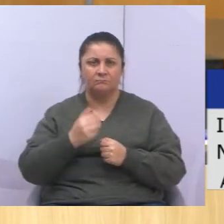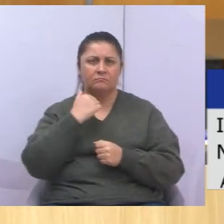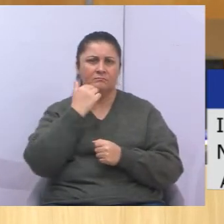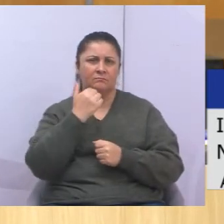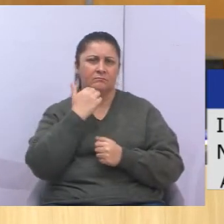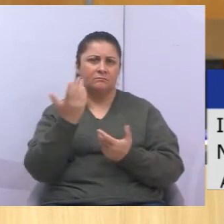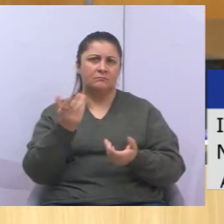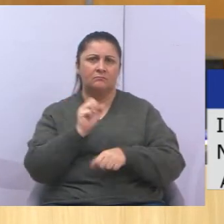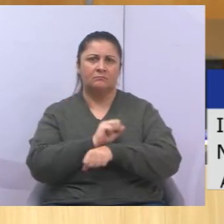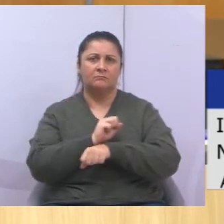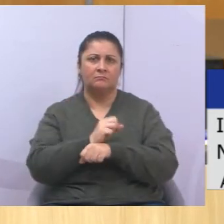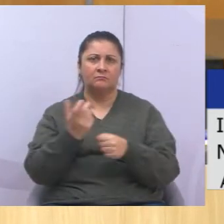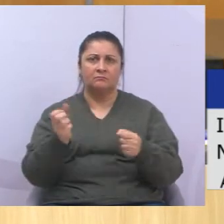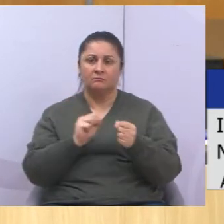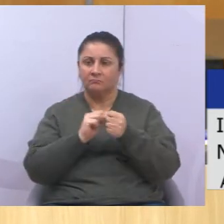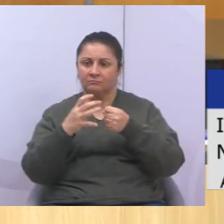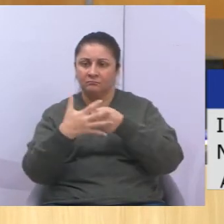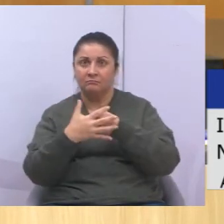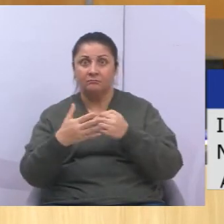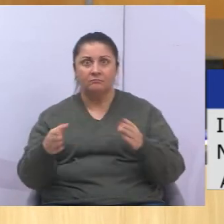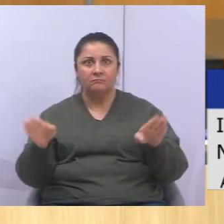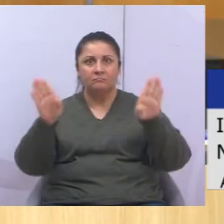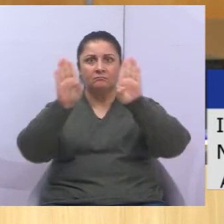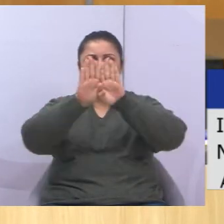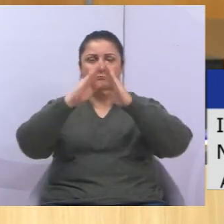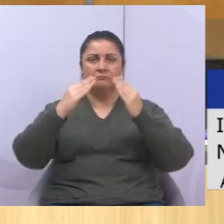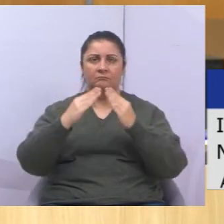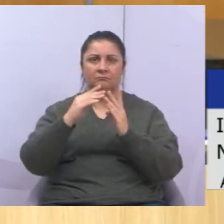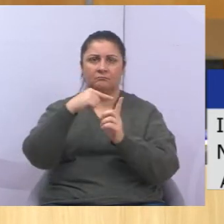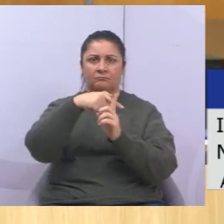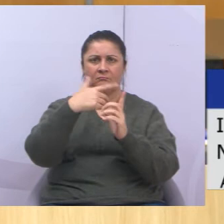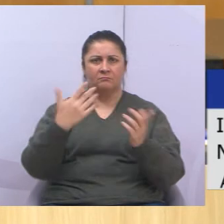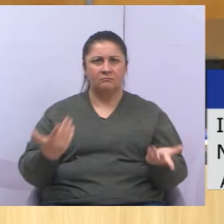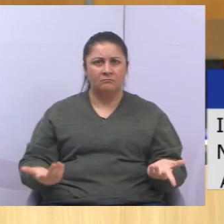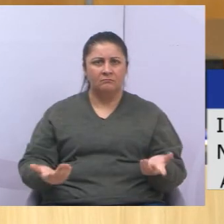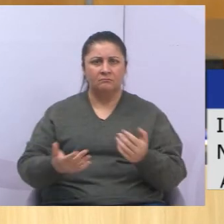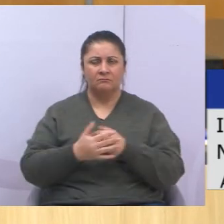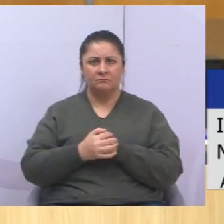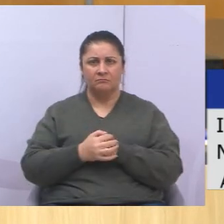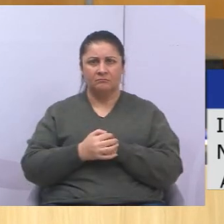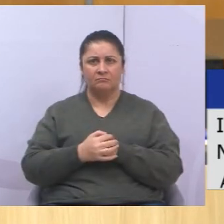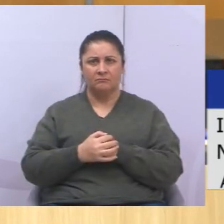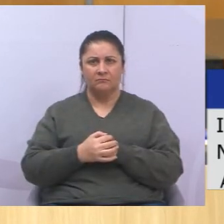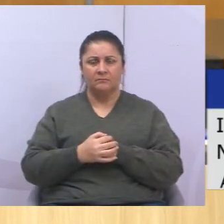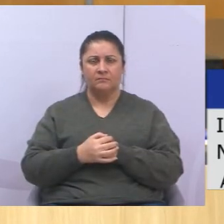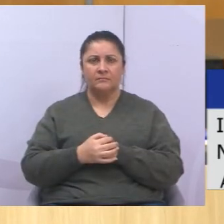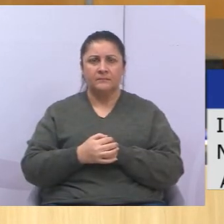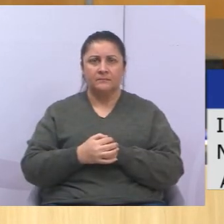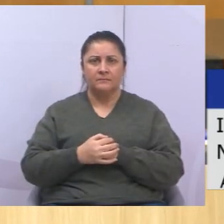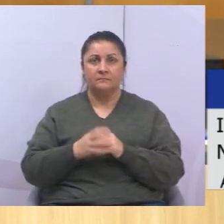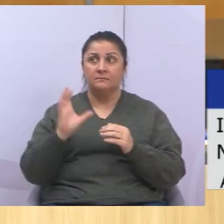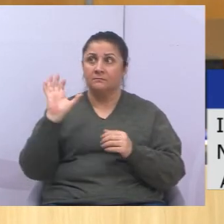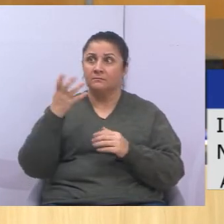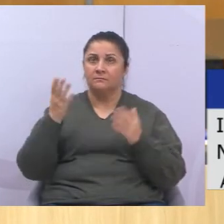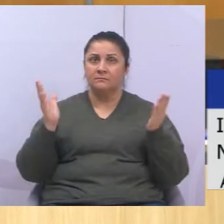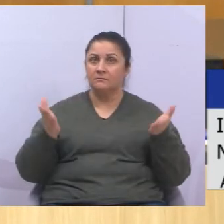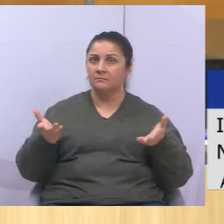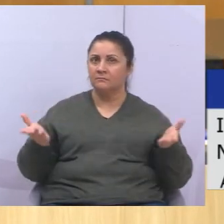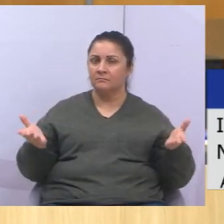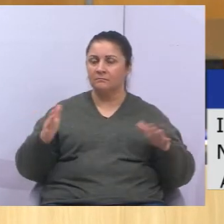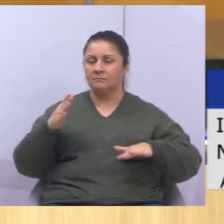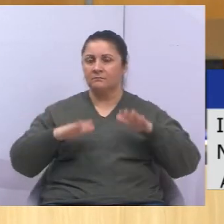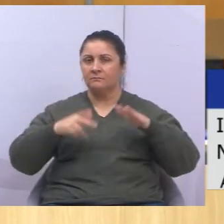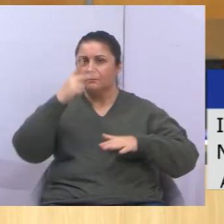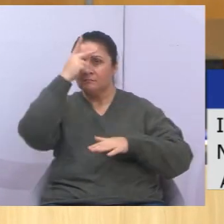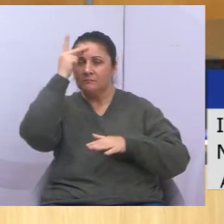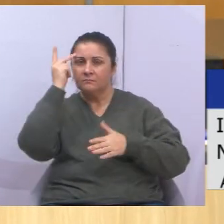esperava, né, um vírus fechar até as igrejas, que é onde você busca alimentar espiritualmente, e acontecer isso. Talvez as pessoas comecem a ter um